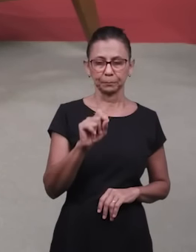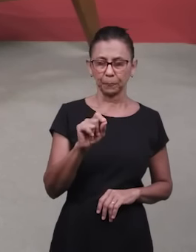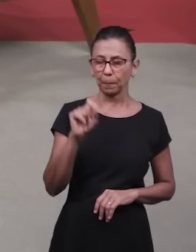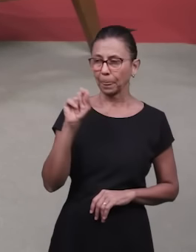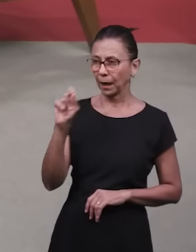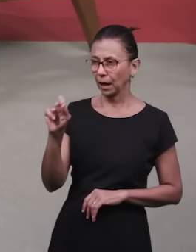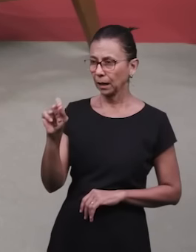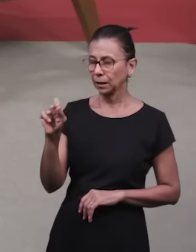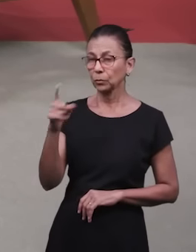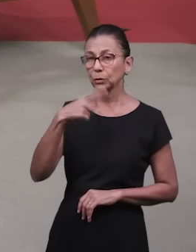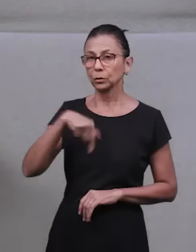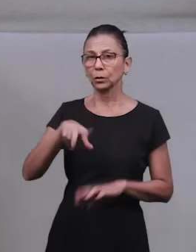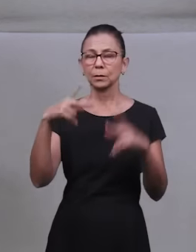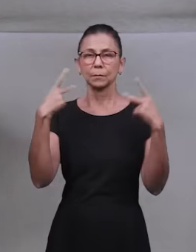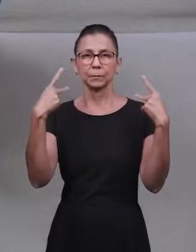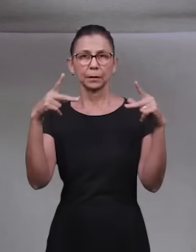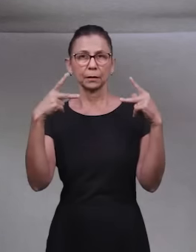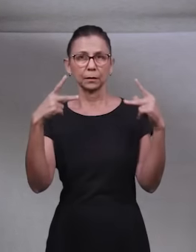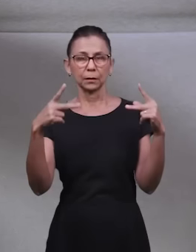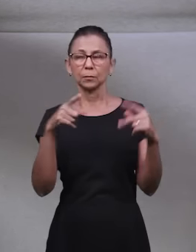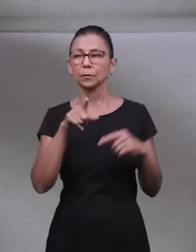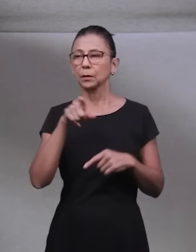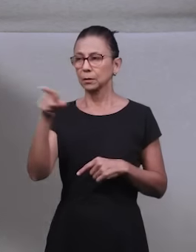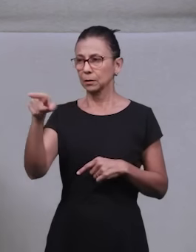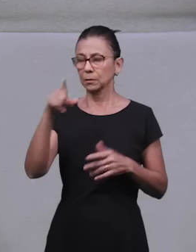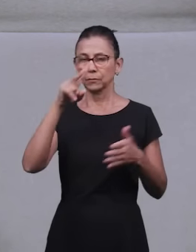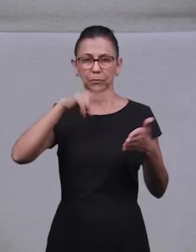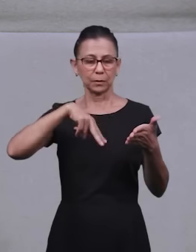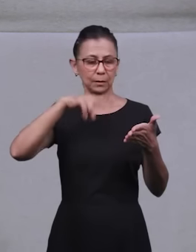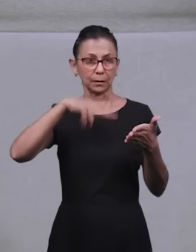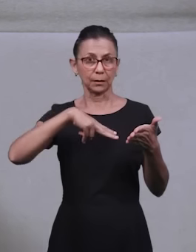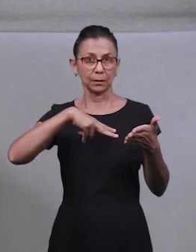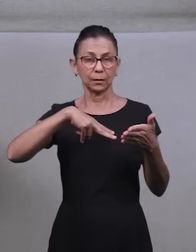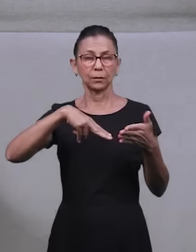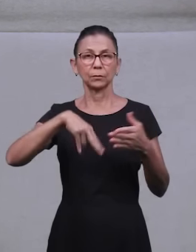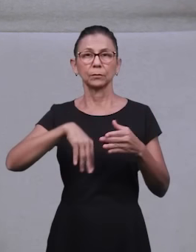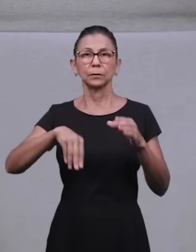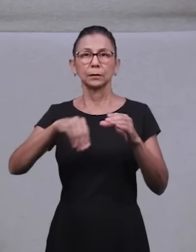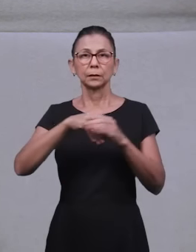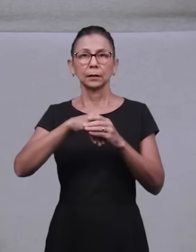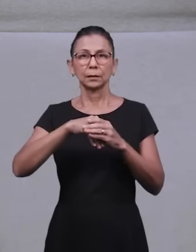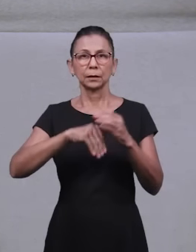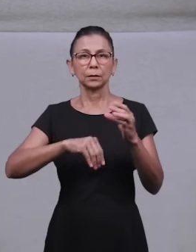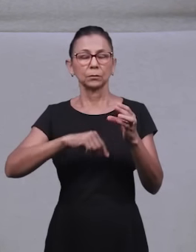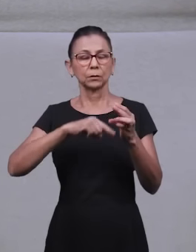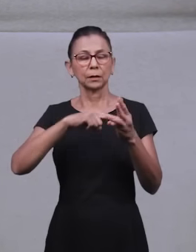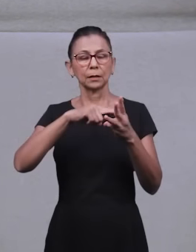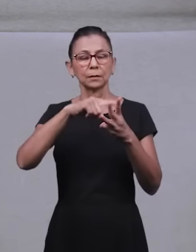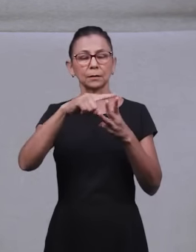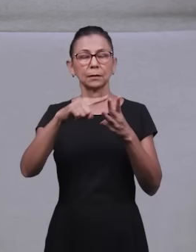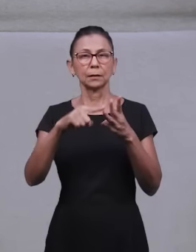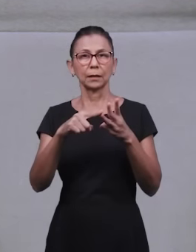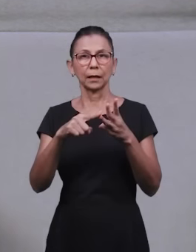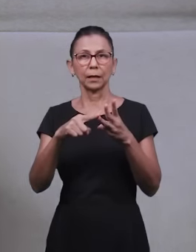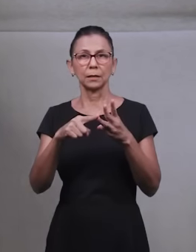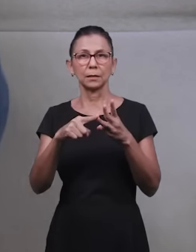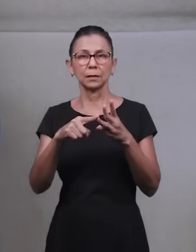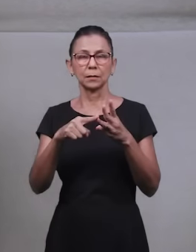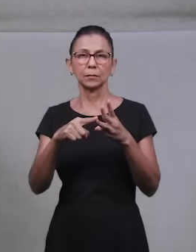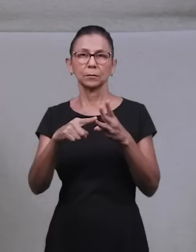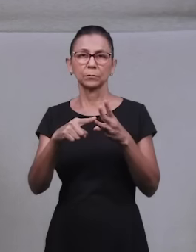aquilo que nós pregamos. Porque isso que você leu aí está dentro das três últimas trombetas. Quando